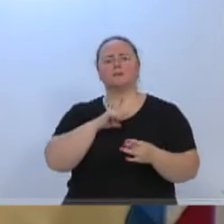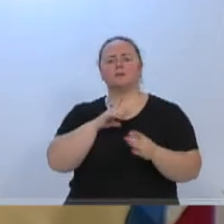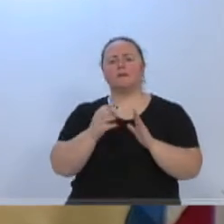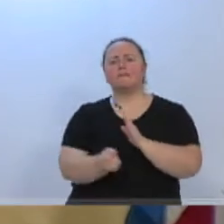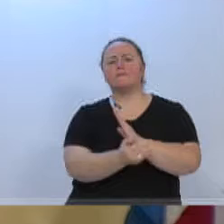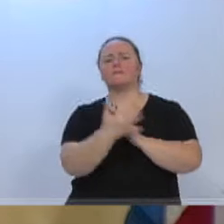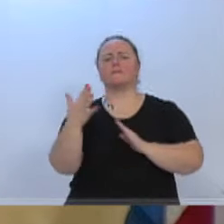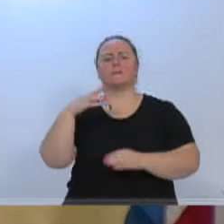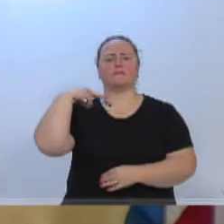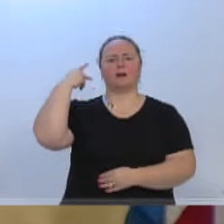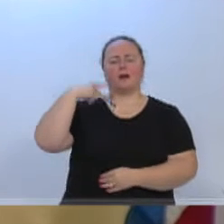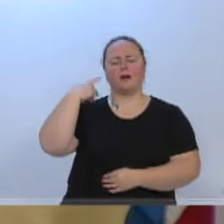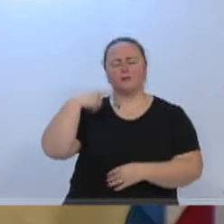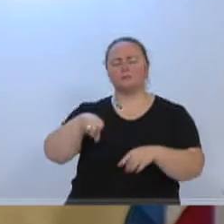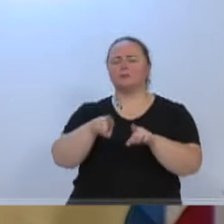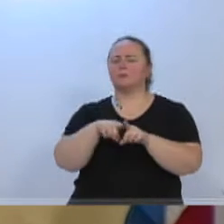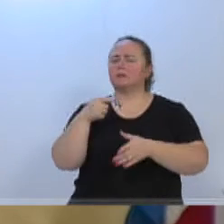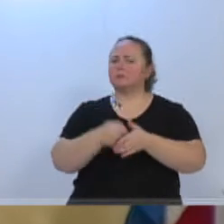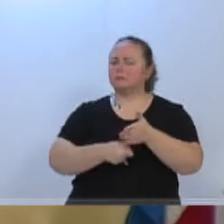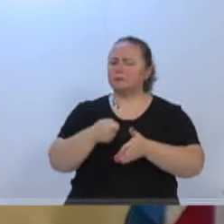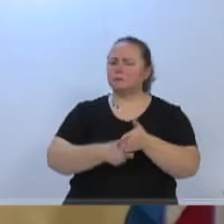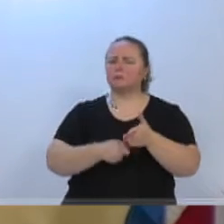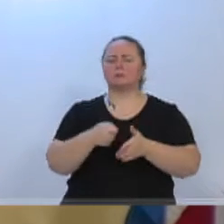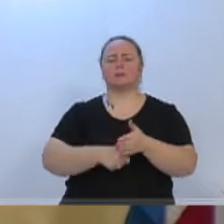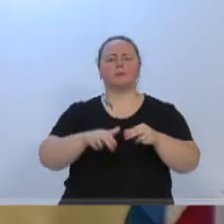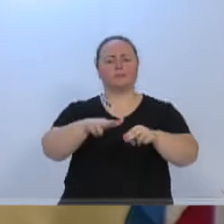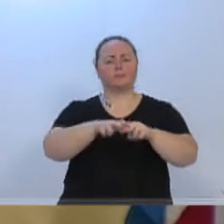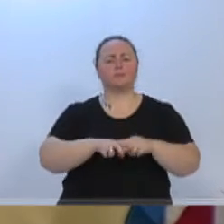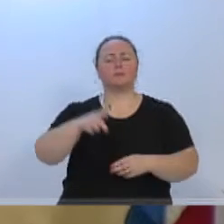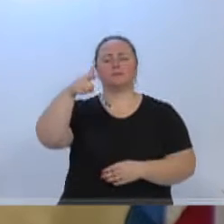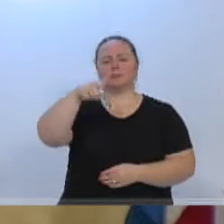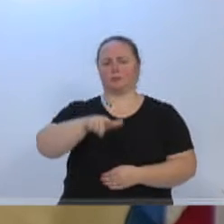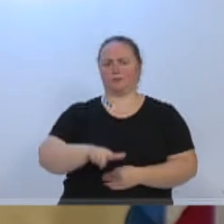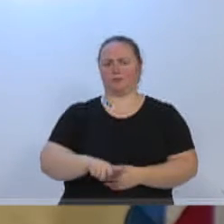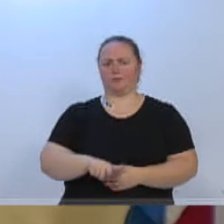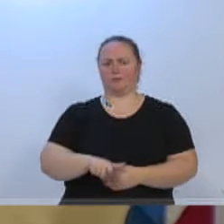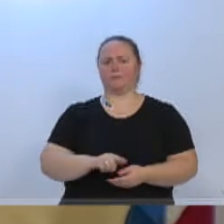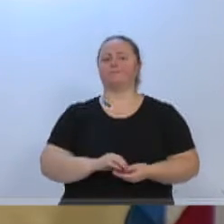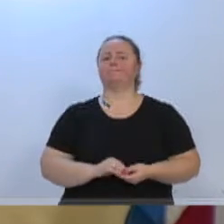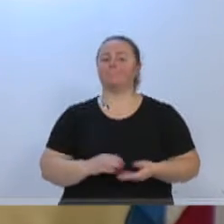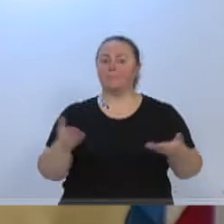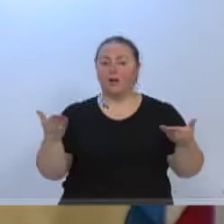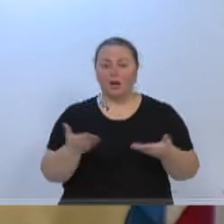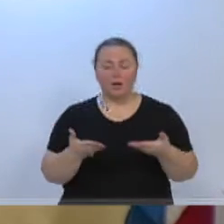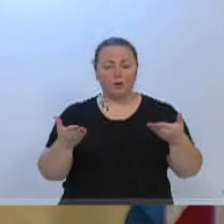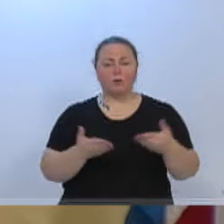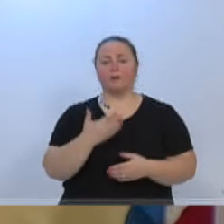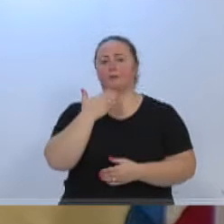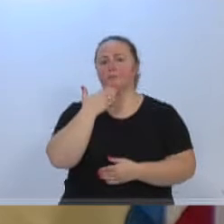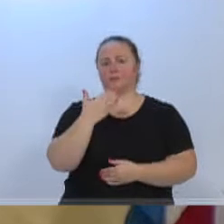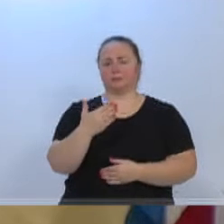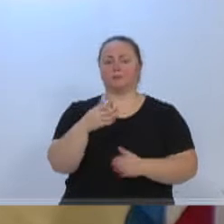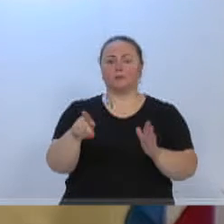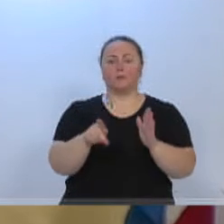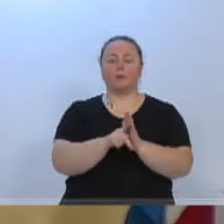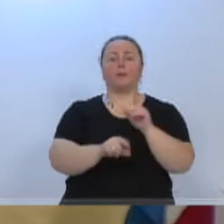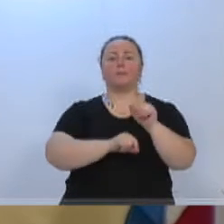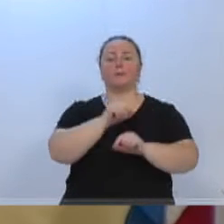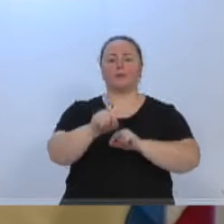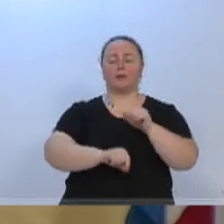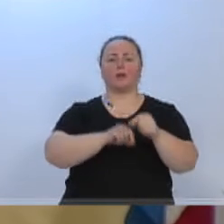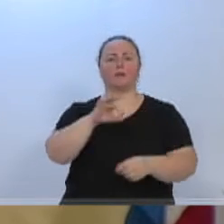isso há bastante tempo, a gente também, e eu volto a frisar nesse ponto, inclusive, paralelamente, estamos fazendo encaminhamentos para a própria questão da